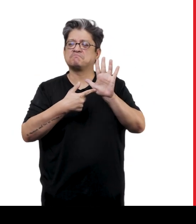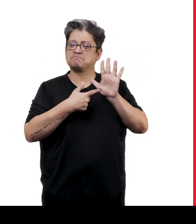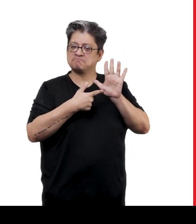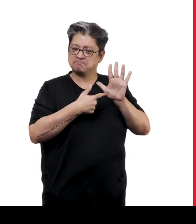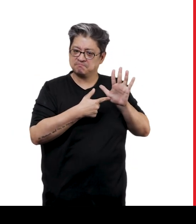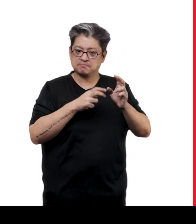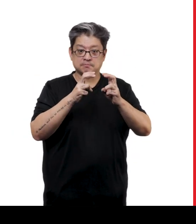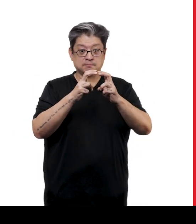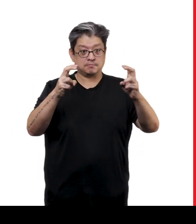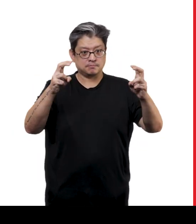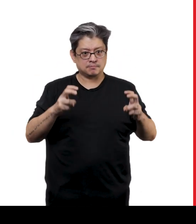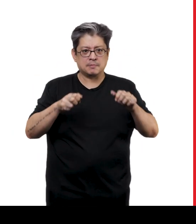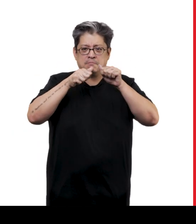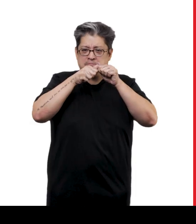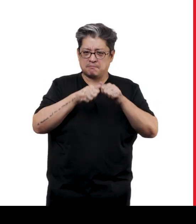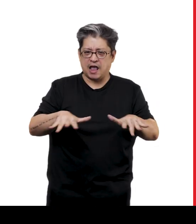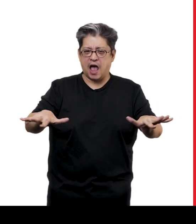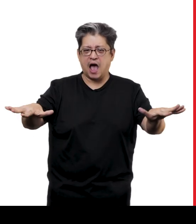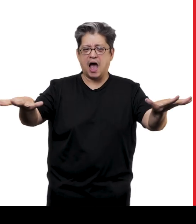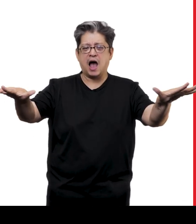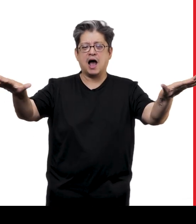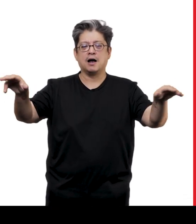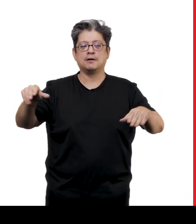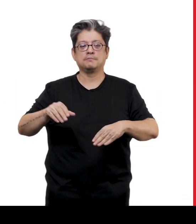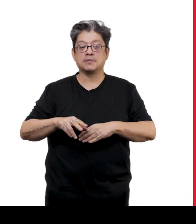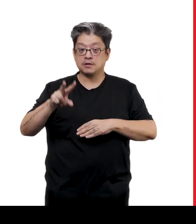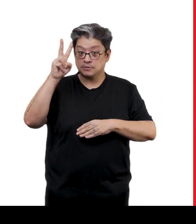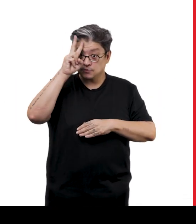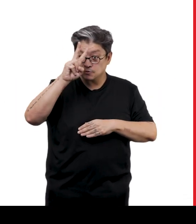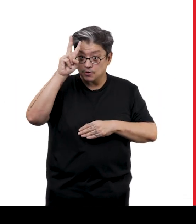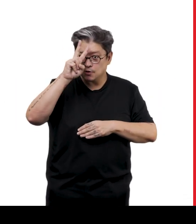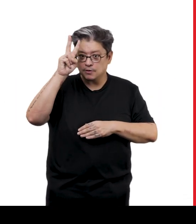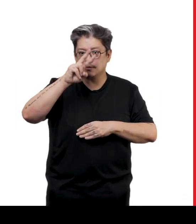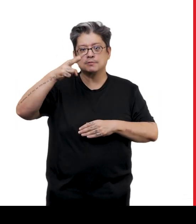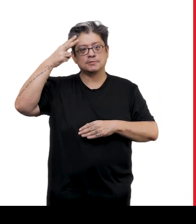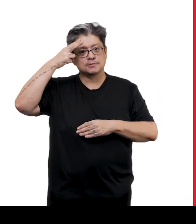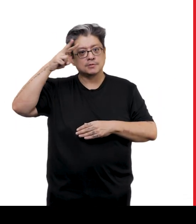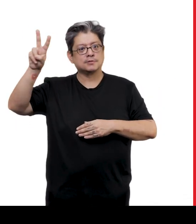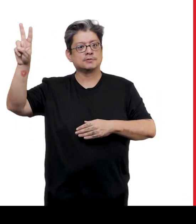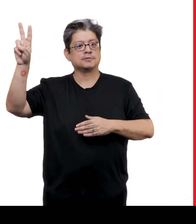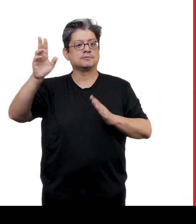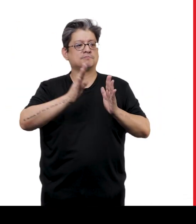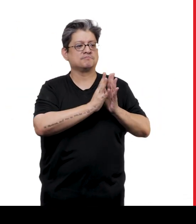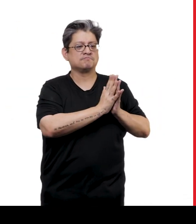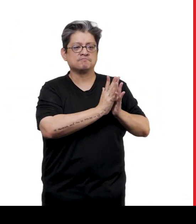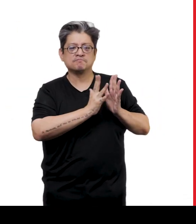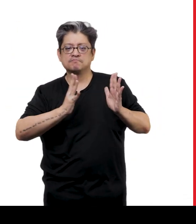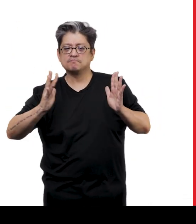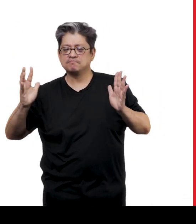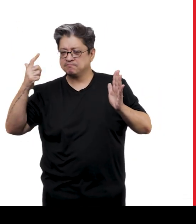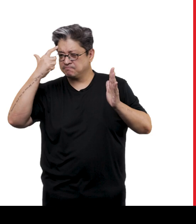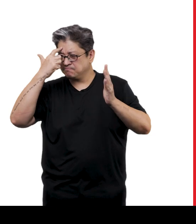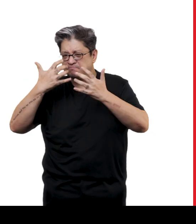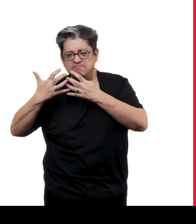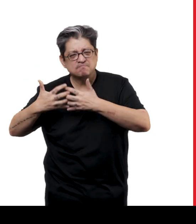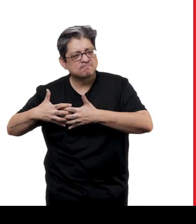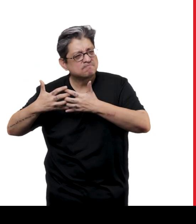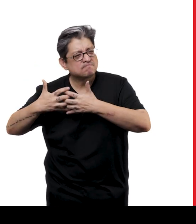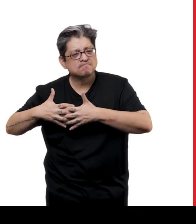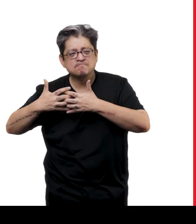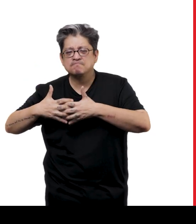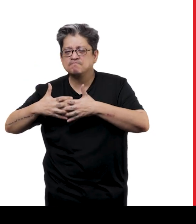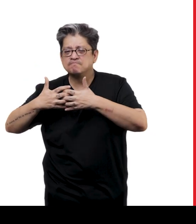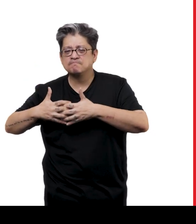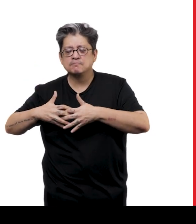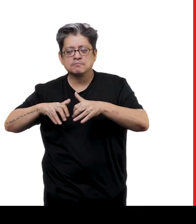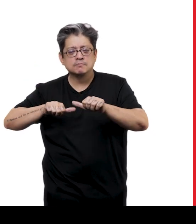sua trajetória e seus múltiplos legados não apenas atualiza esse ambicioso projeto, mas também lança novos